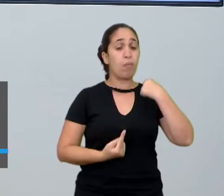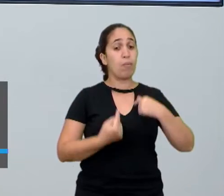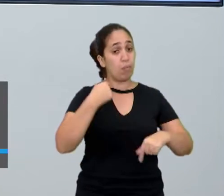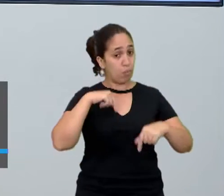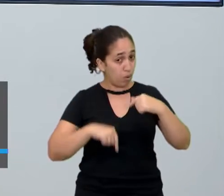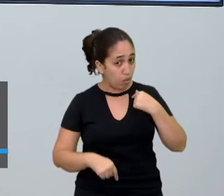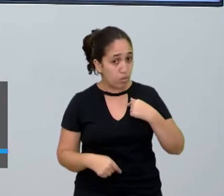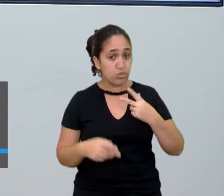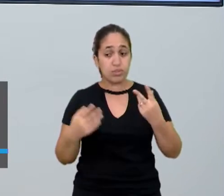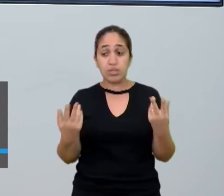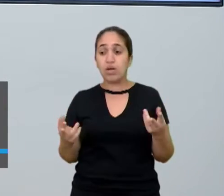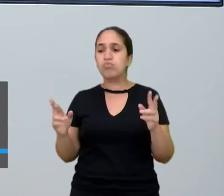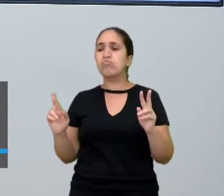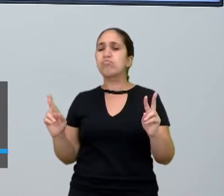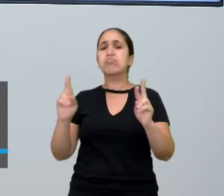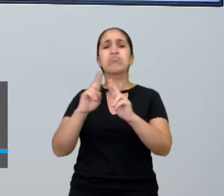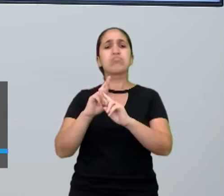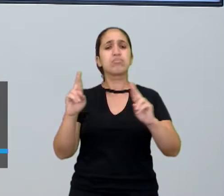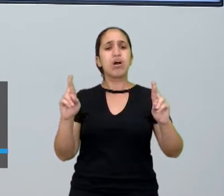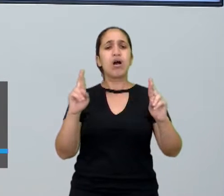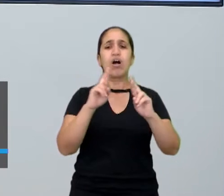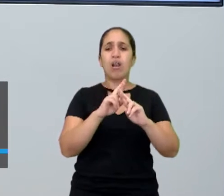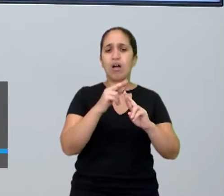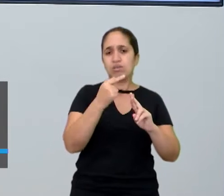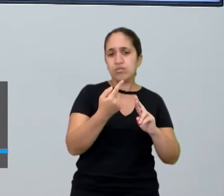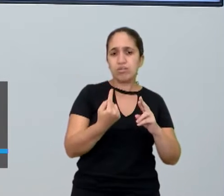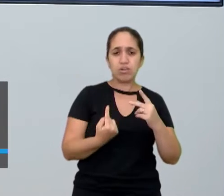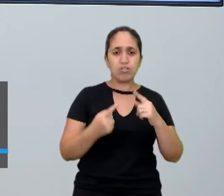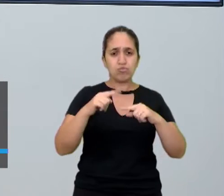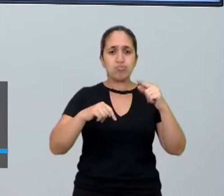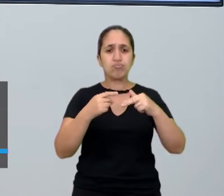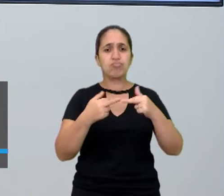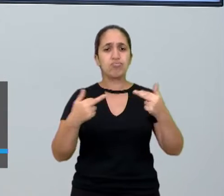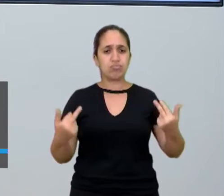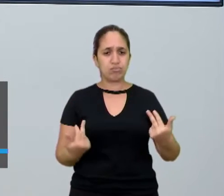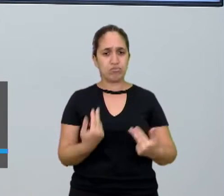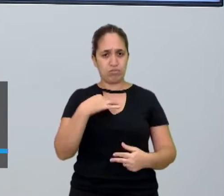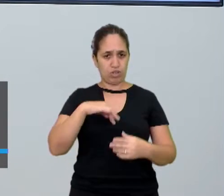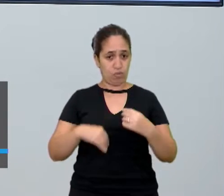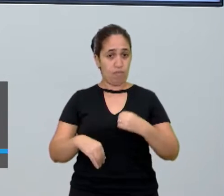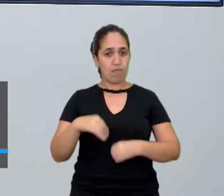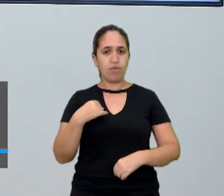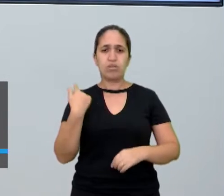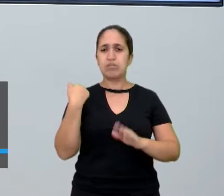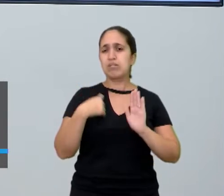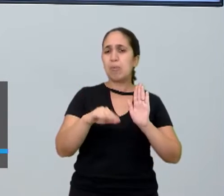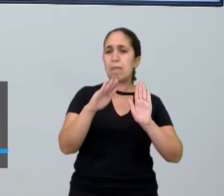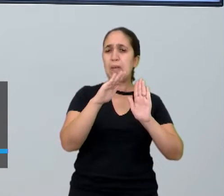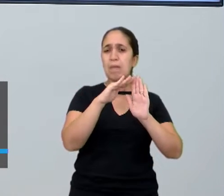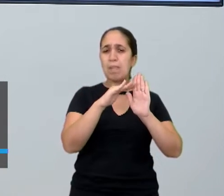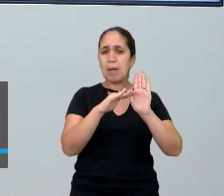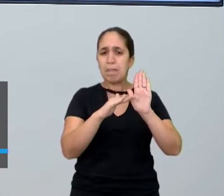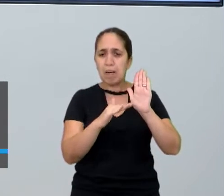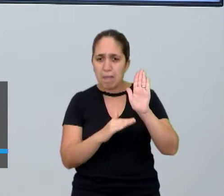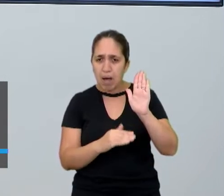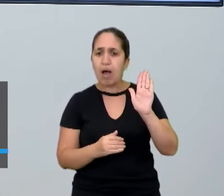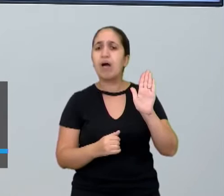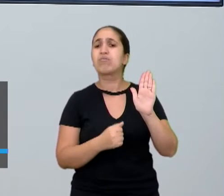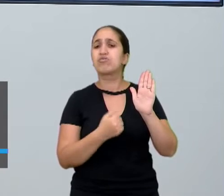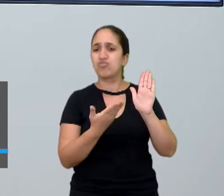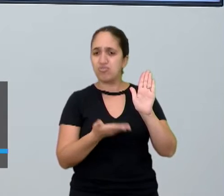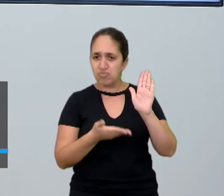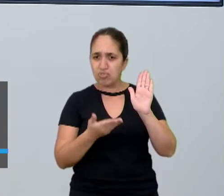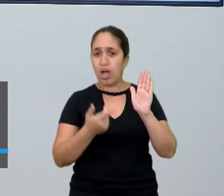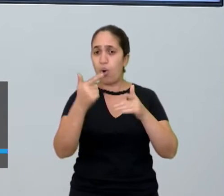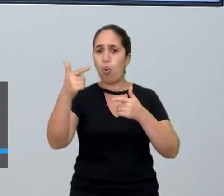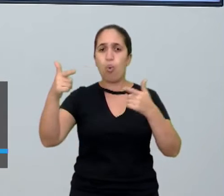aí relacionados com esses reguladores. Eu citei alguns deles, né? Existem outros reguladores,